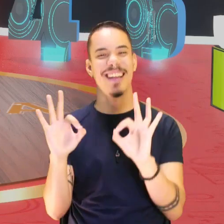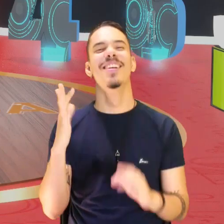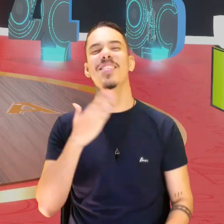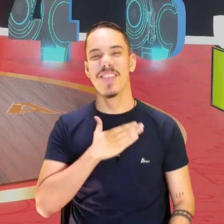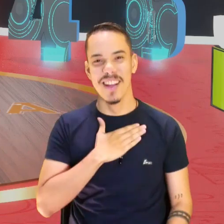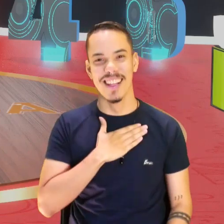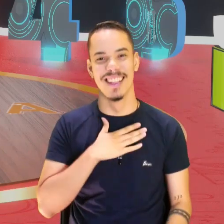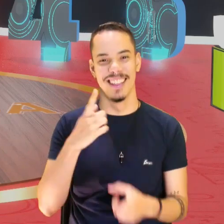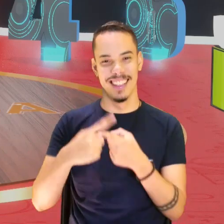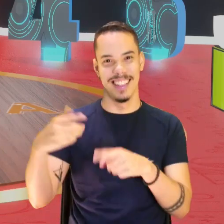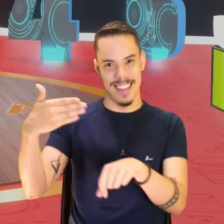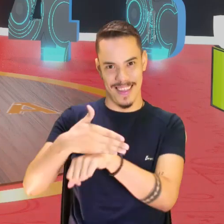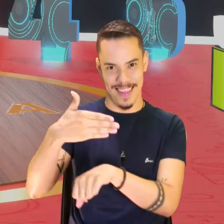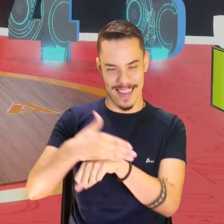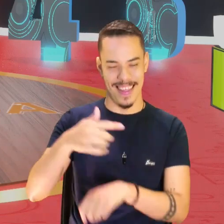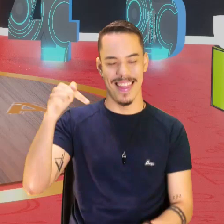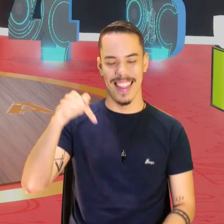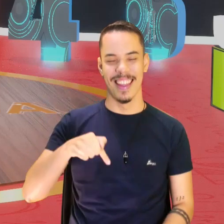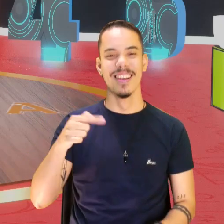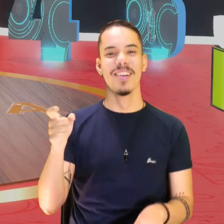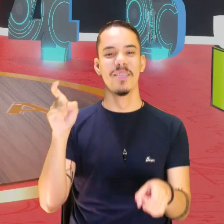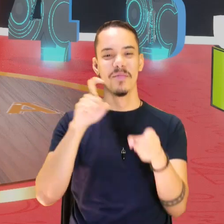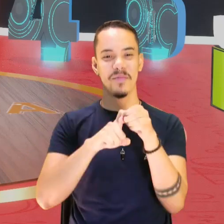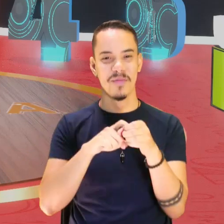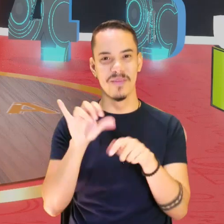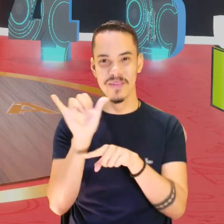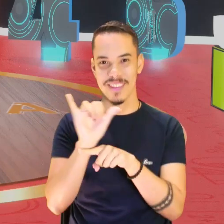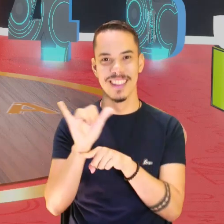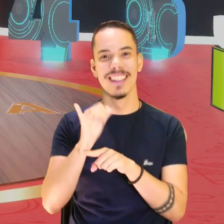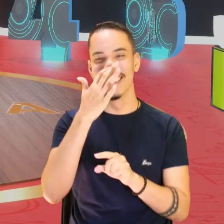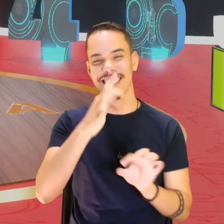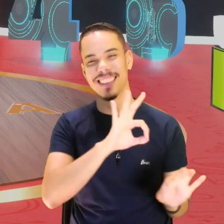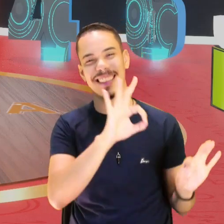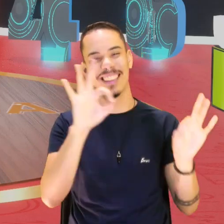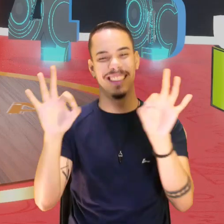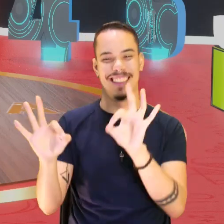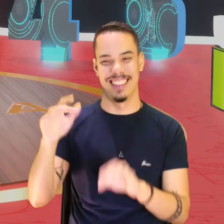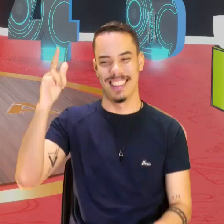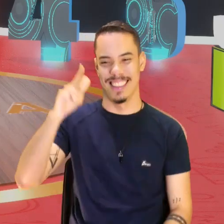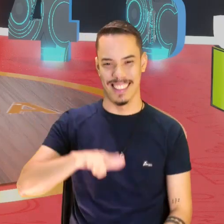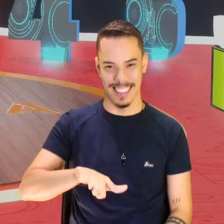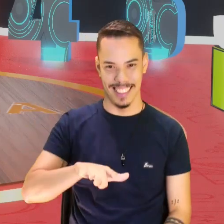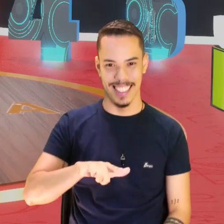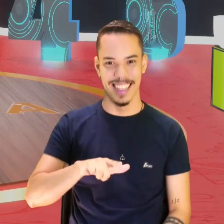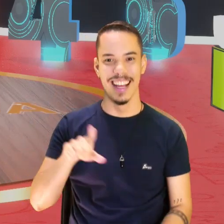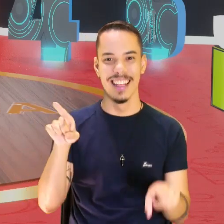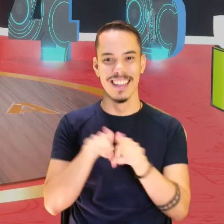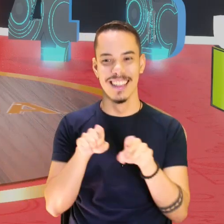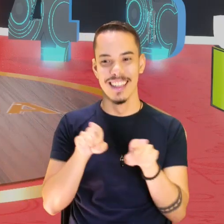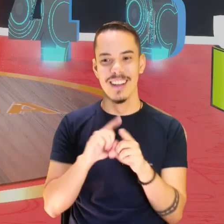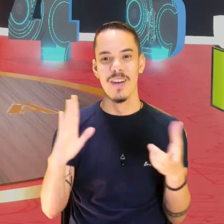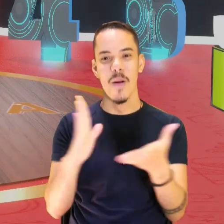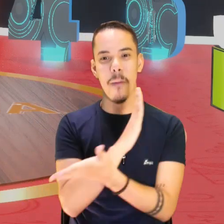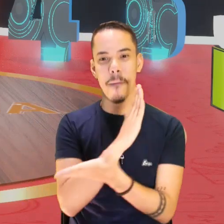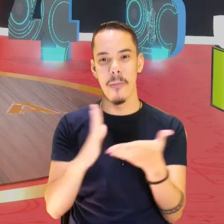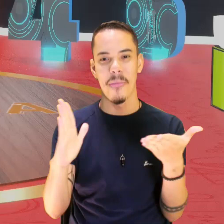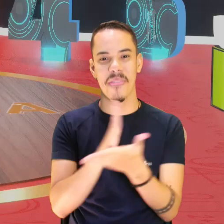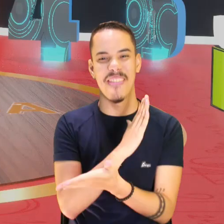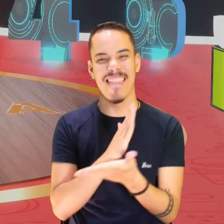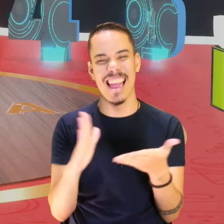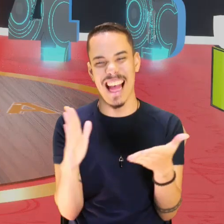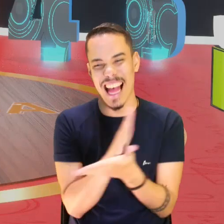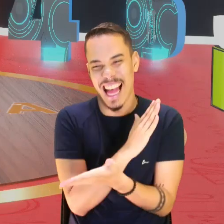tanto que não basta participar aqui, depois ele volta no canal e assiste de novo. É muito... E fica resgatando algumas